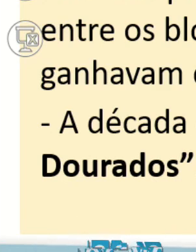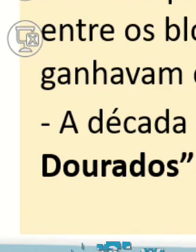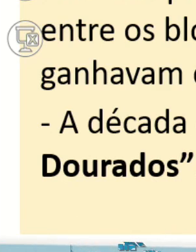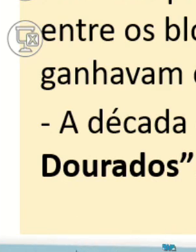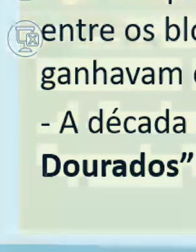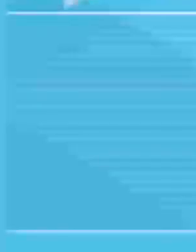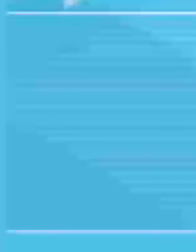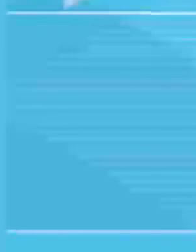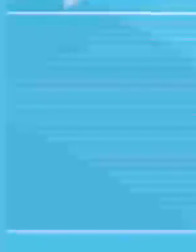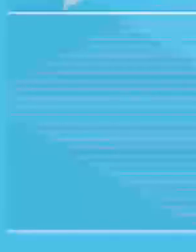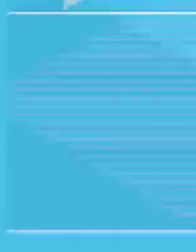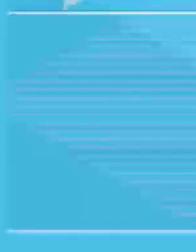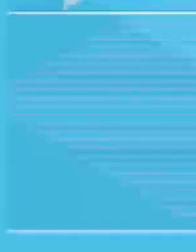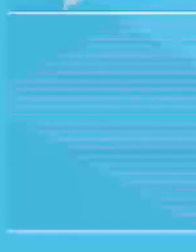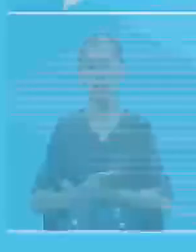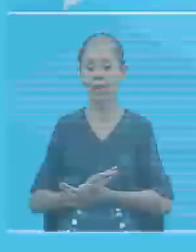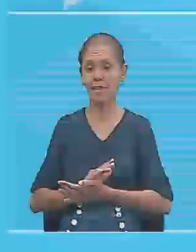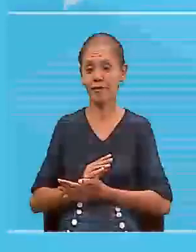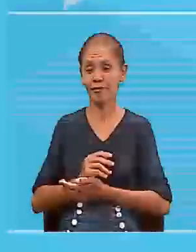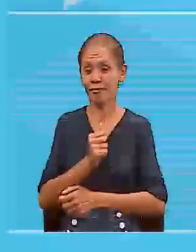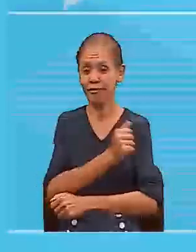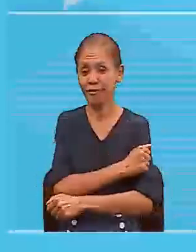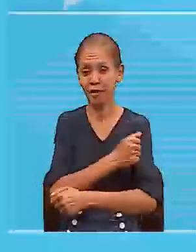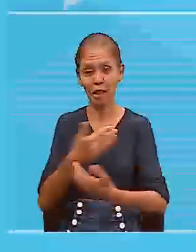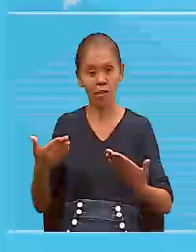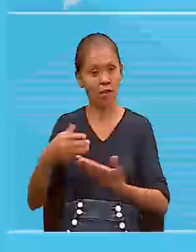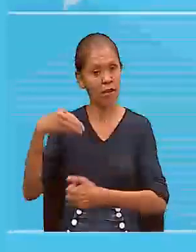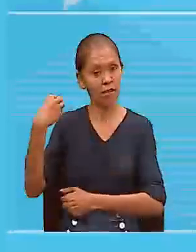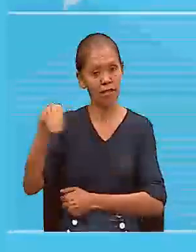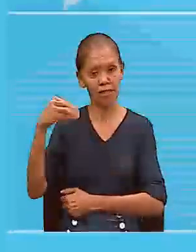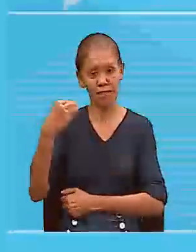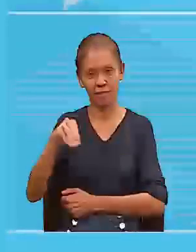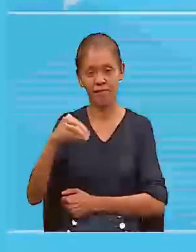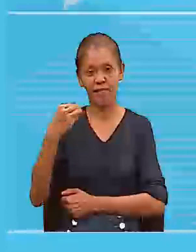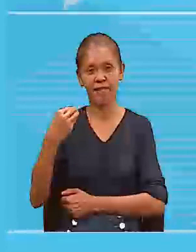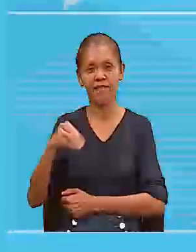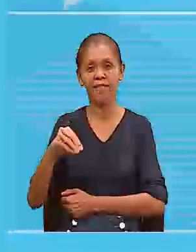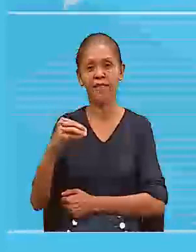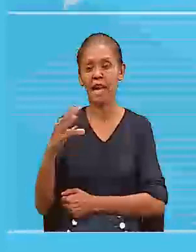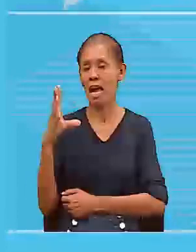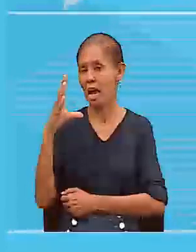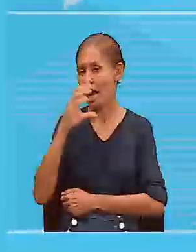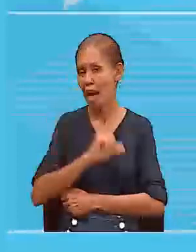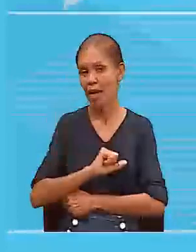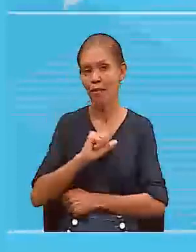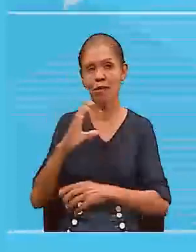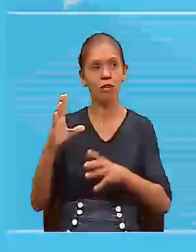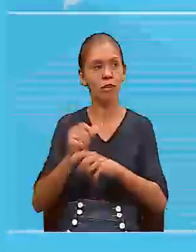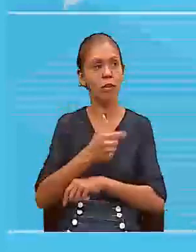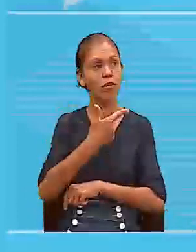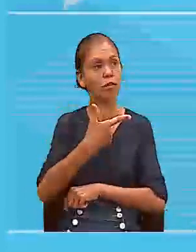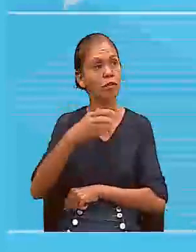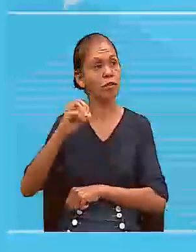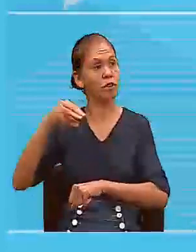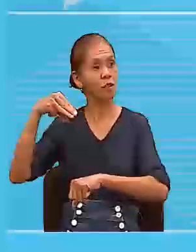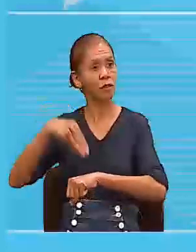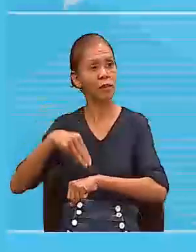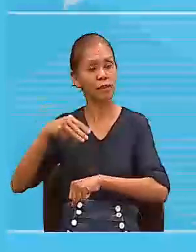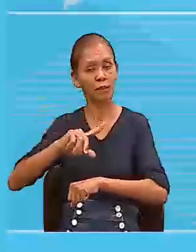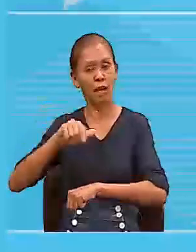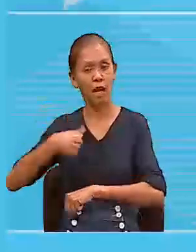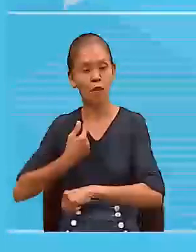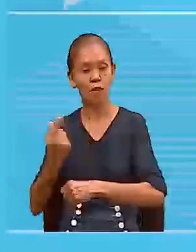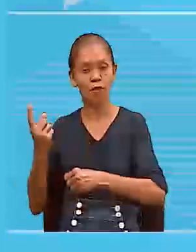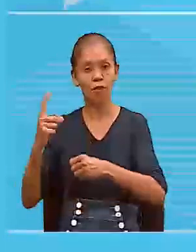Ok galerinha nós vamos para o nosso intervalo viu nosso intervalozinho de 20 minutos aí a gente volta